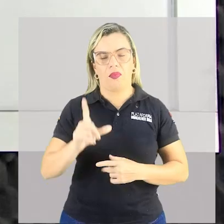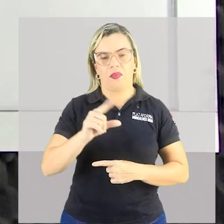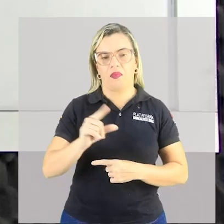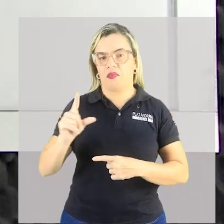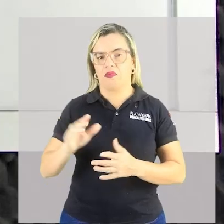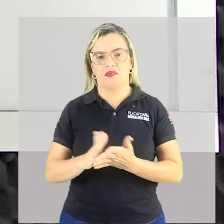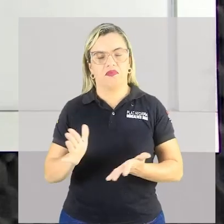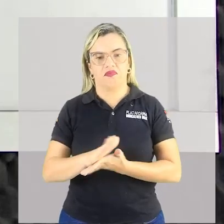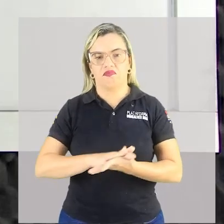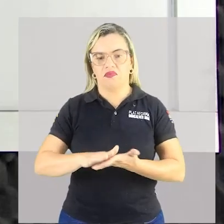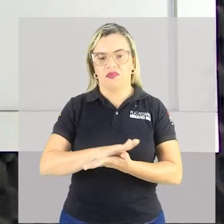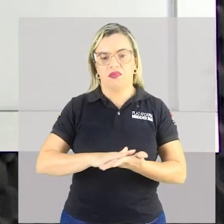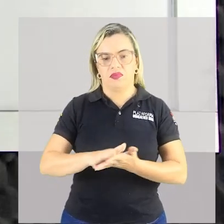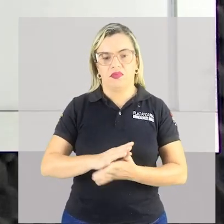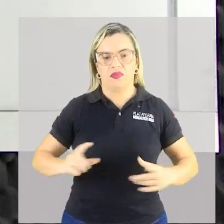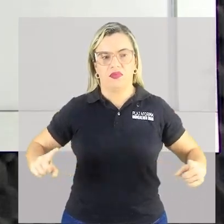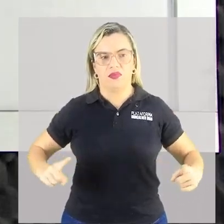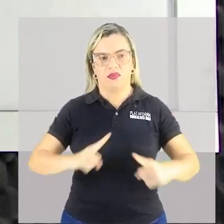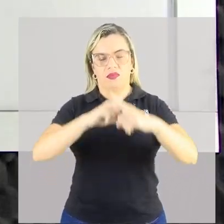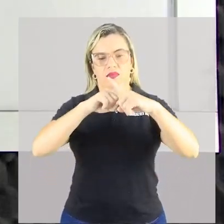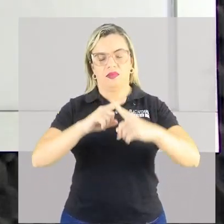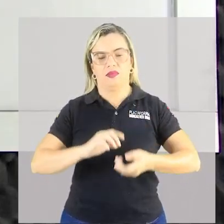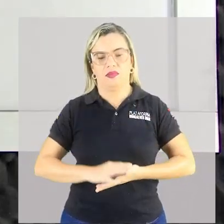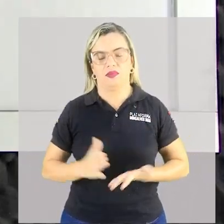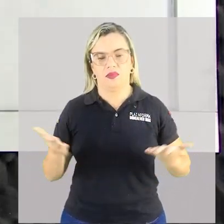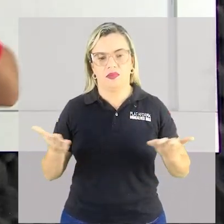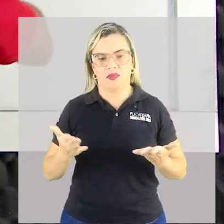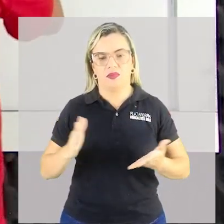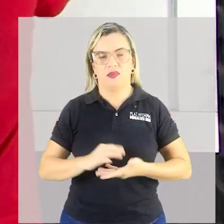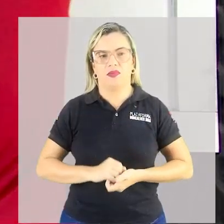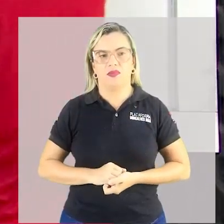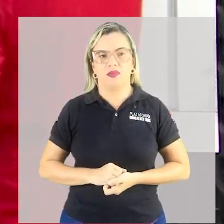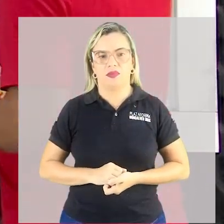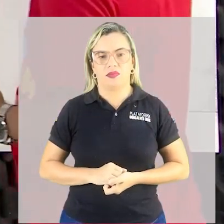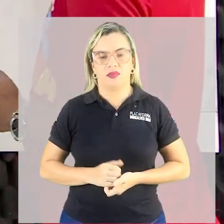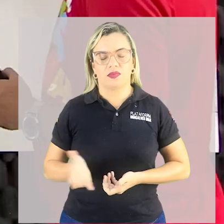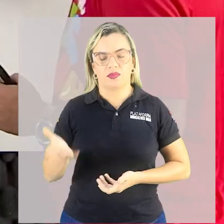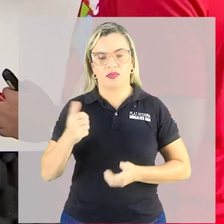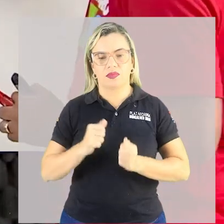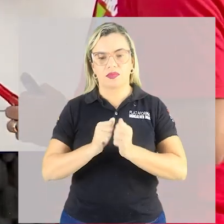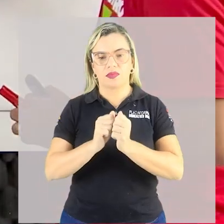fazer, né, produto do meio igual a produto dos extremos. Bora lá.